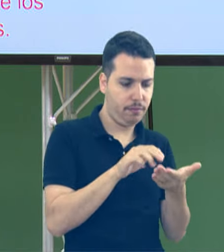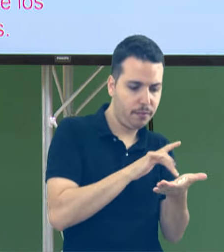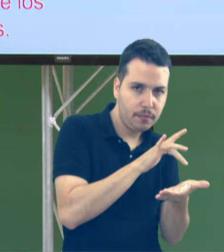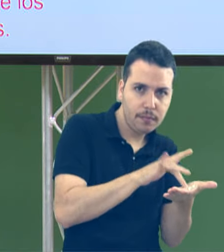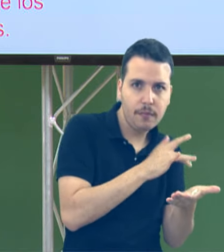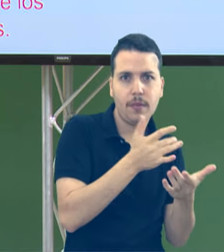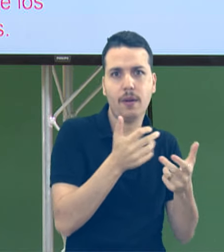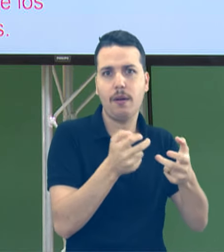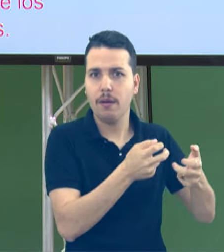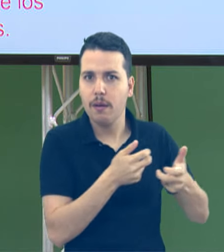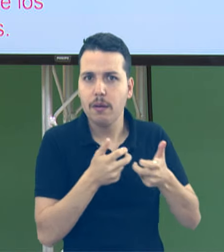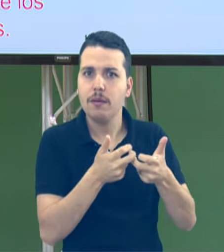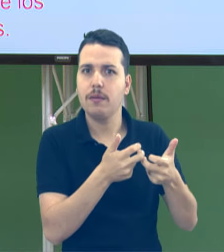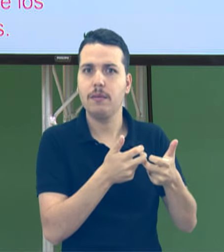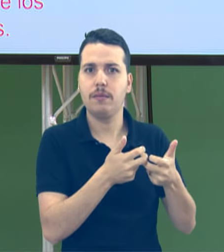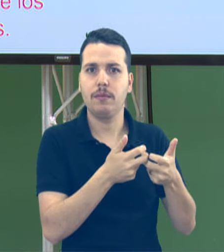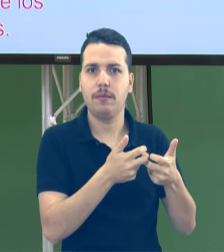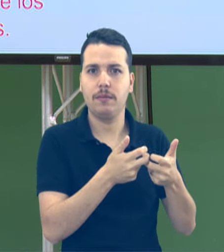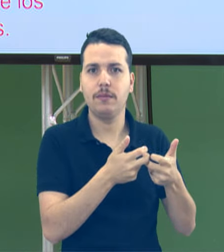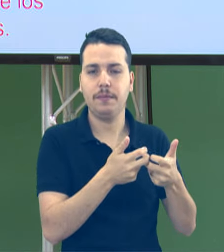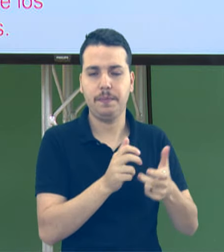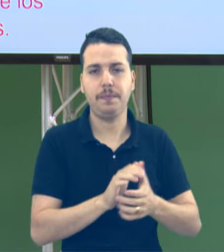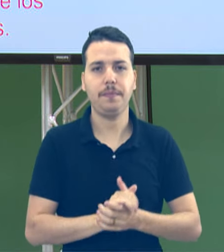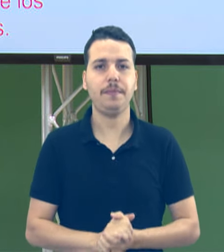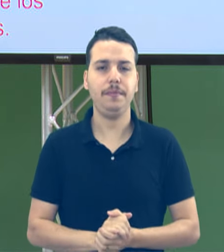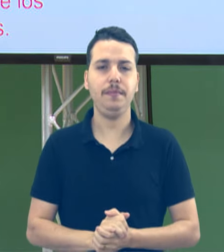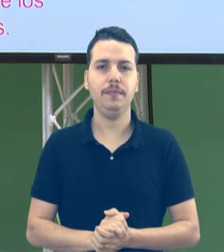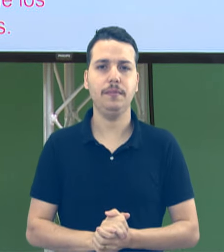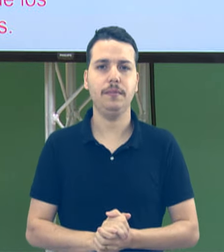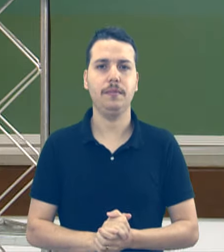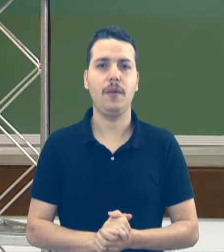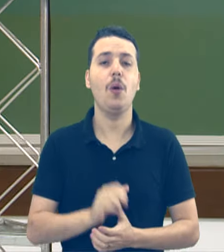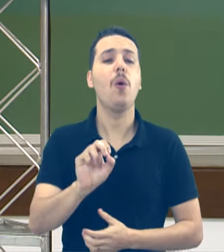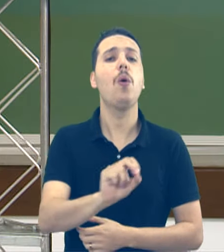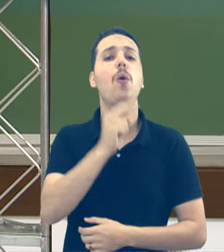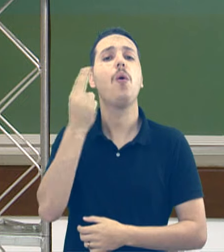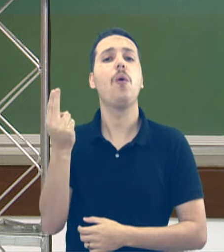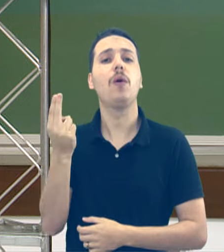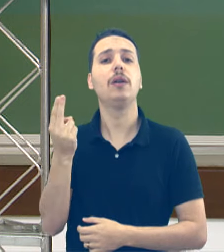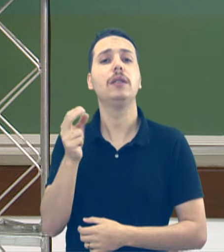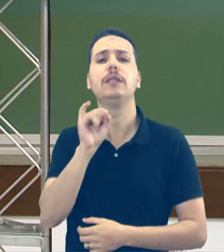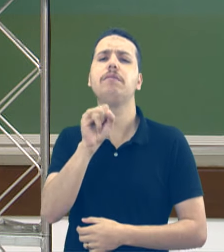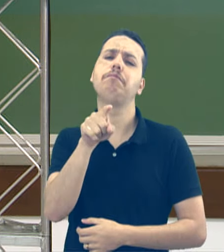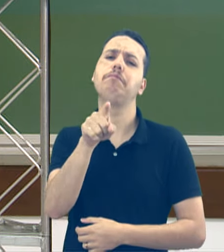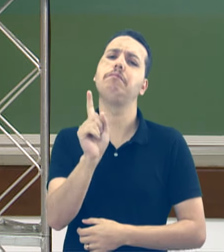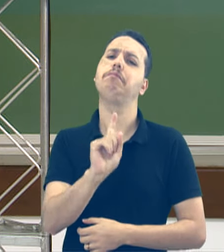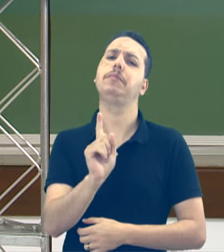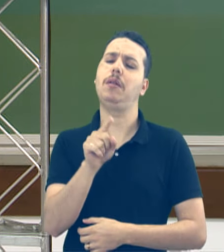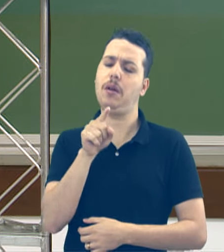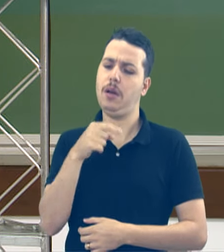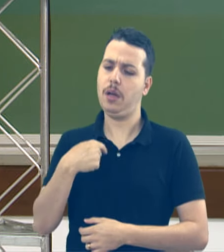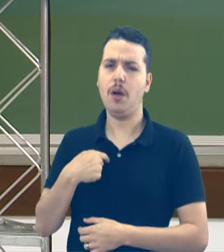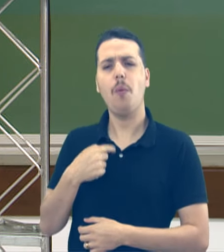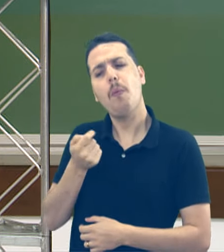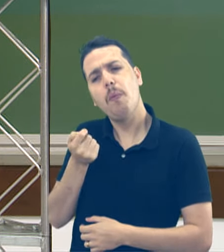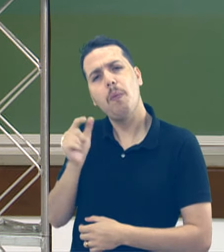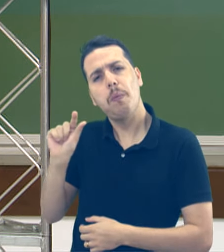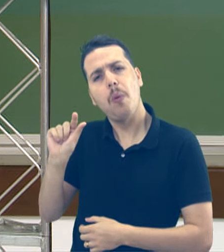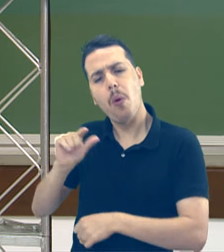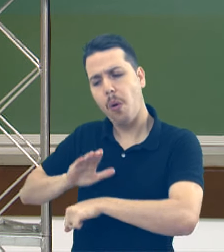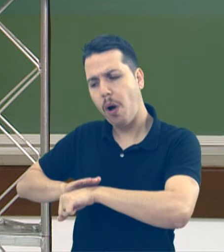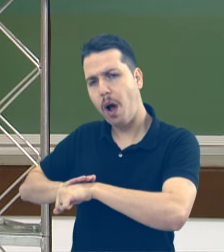aos videogames, ao próprio smartphone jogando, ou se você não, se você passa só um